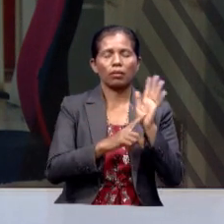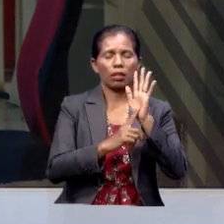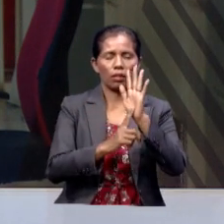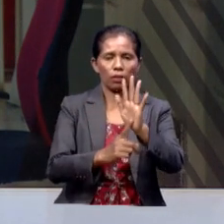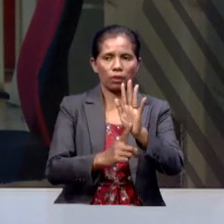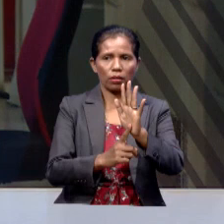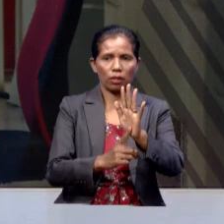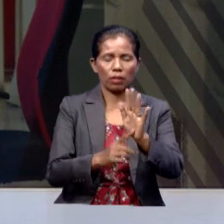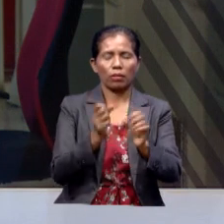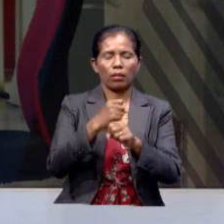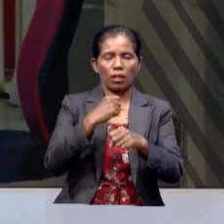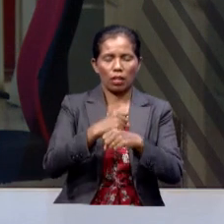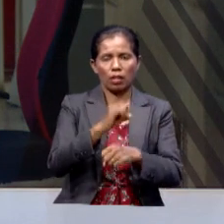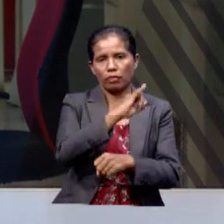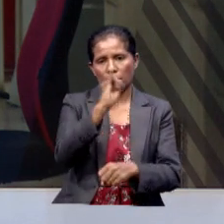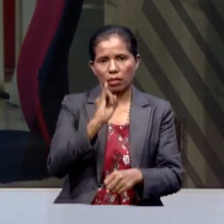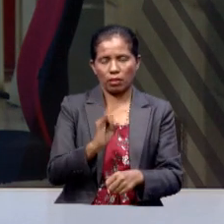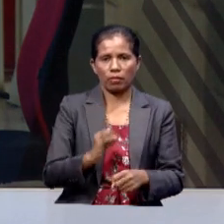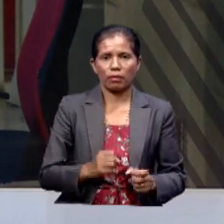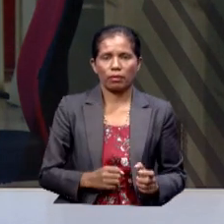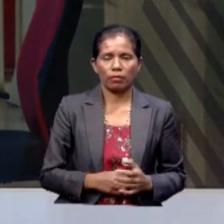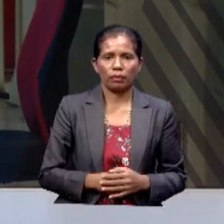ou de ralo investigação.